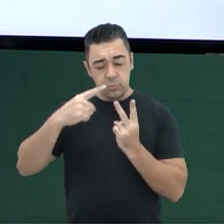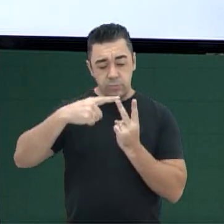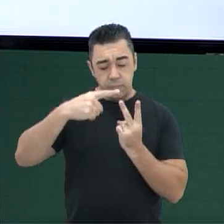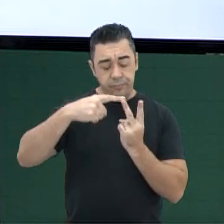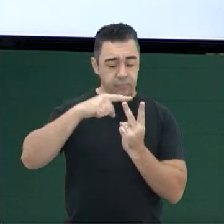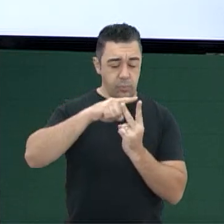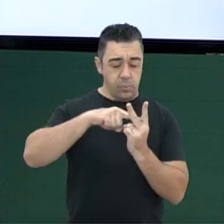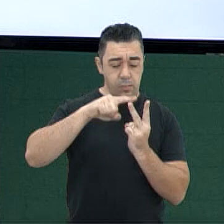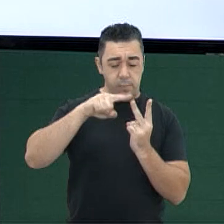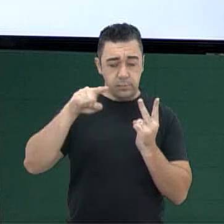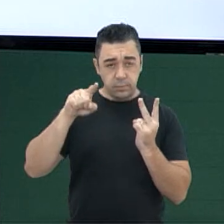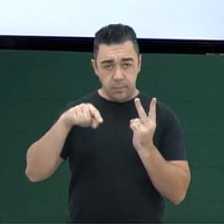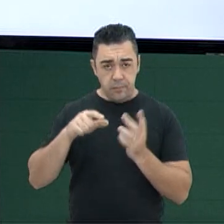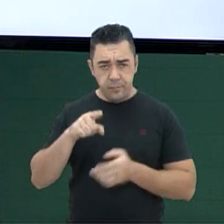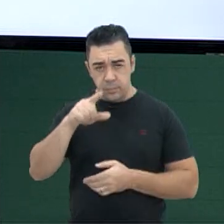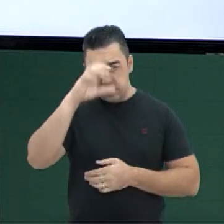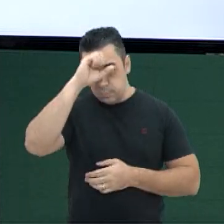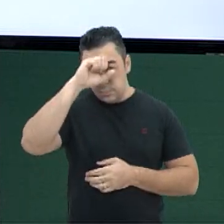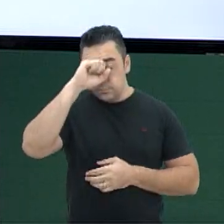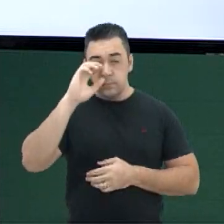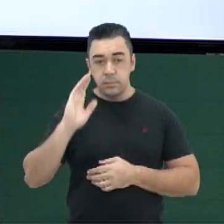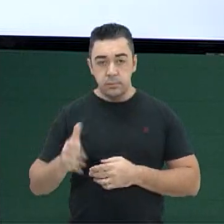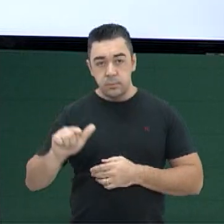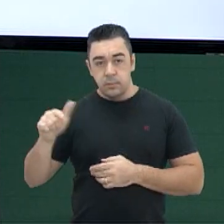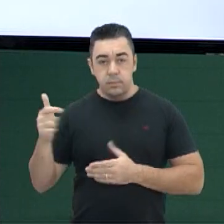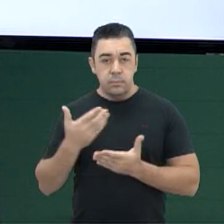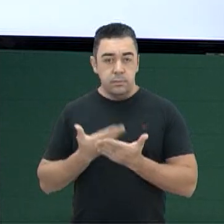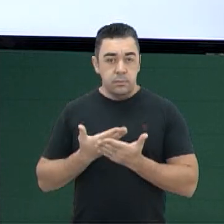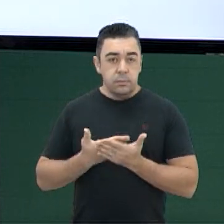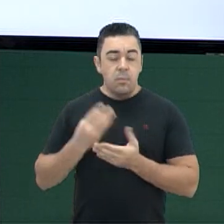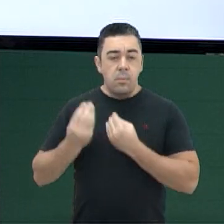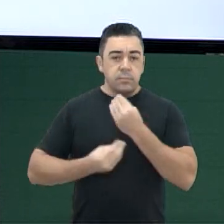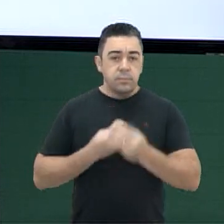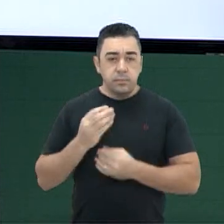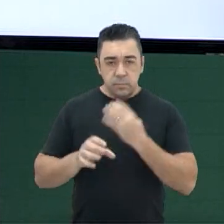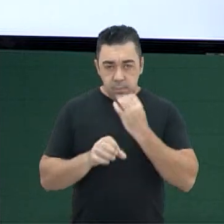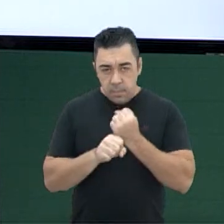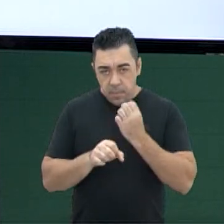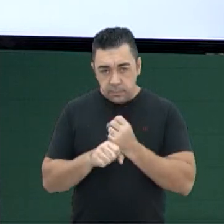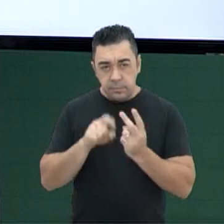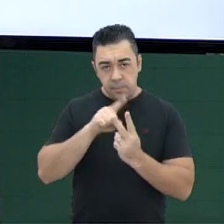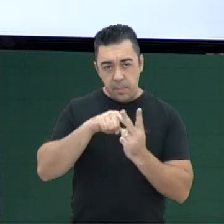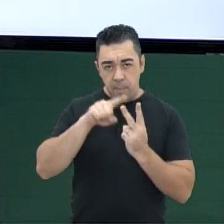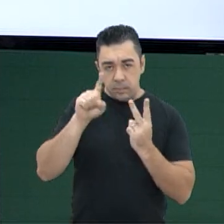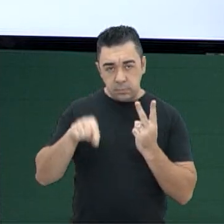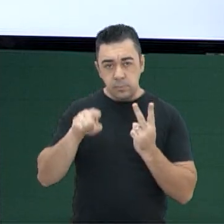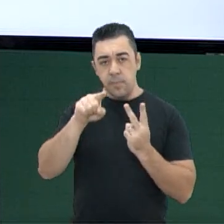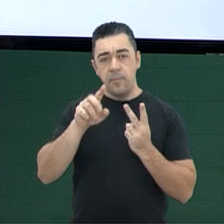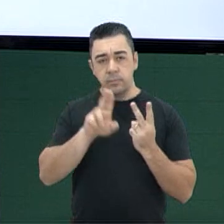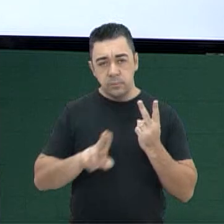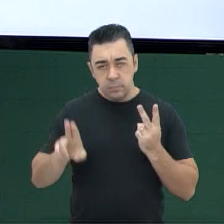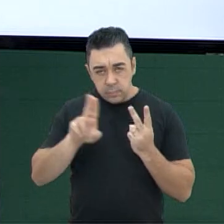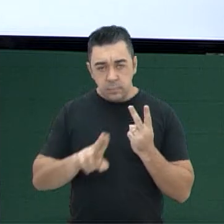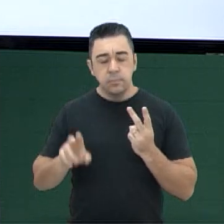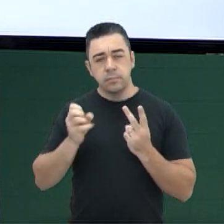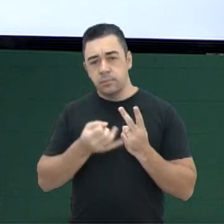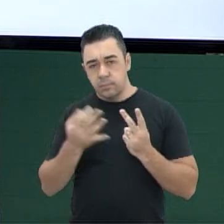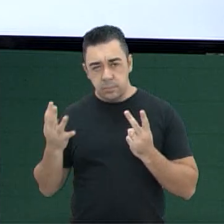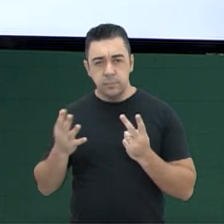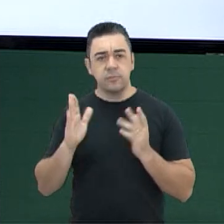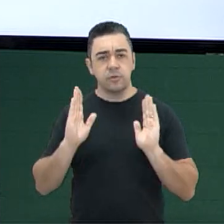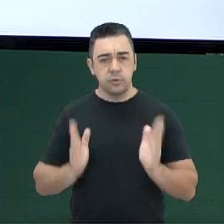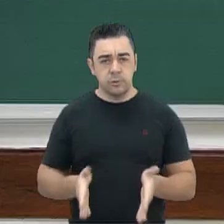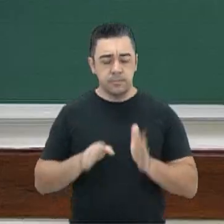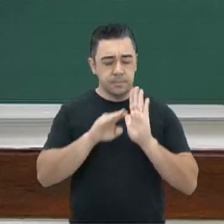certo? Bom, você já aprendeu em outras aulas como que calcula a raiz quadrada, você já aprendeu a usar ela para várias coisas, várias